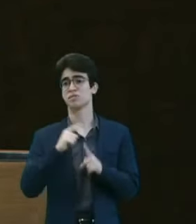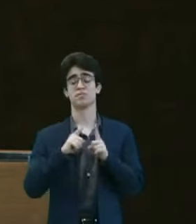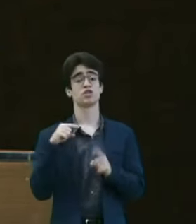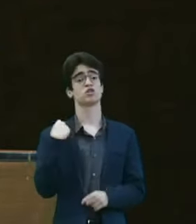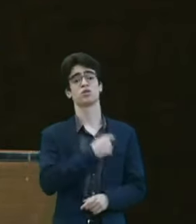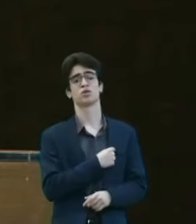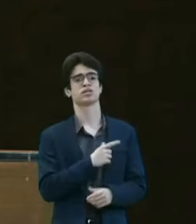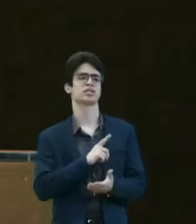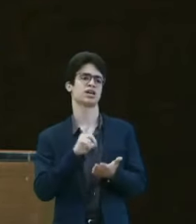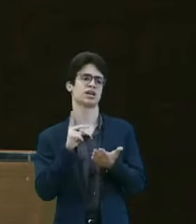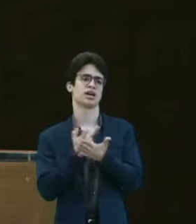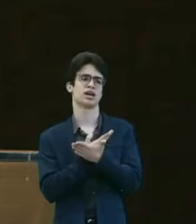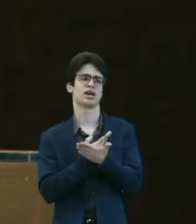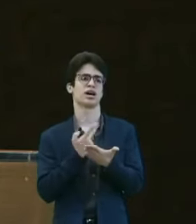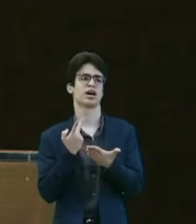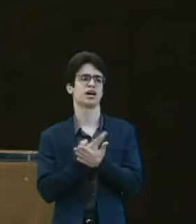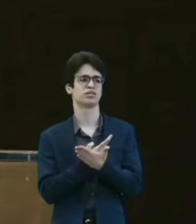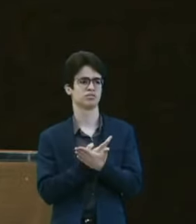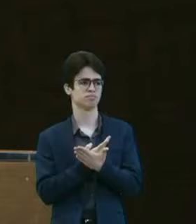erramos.